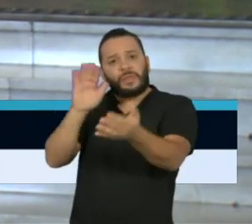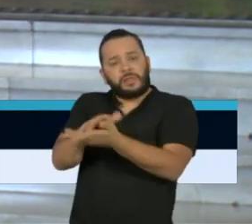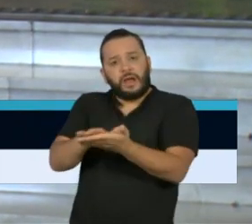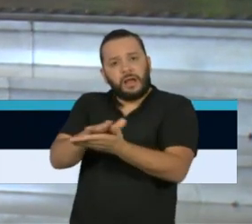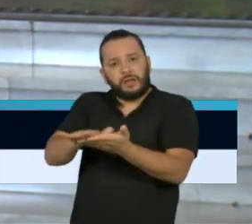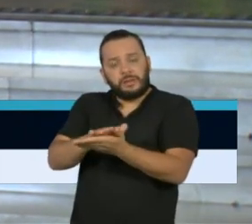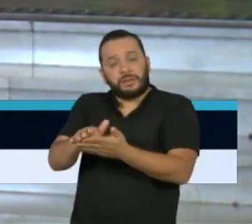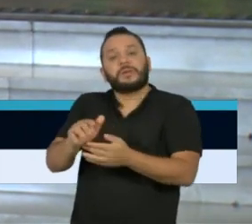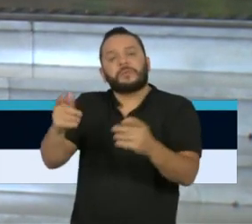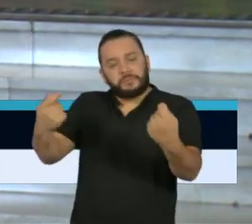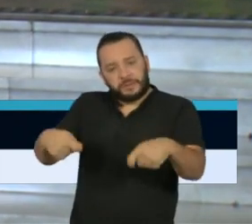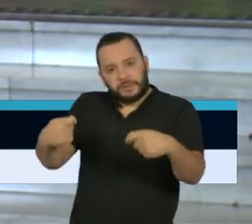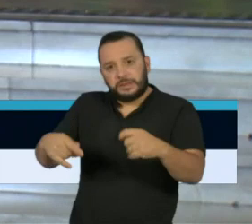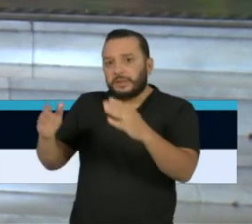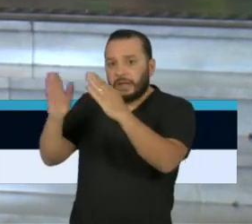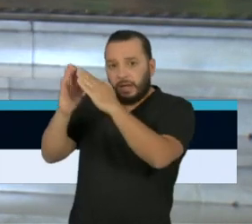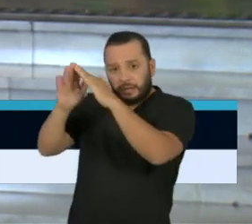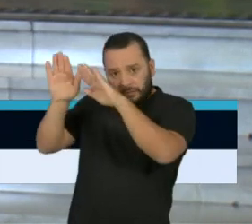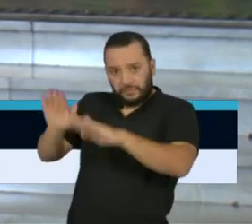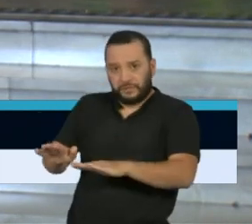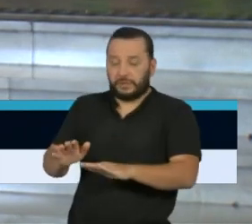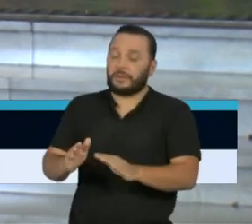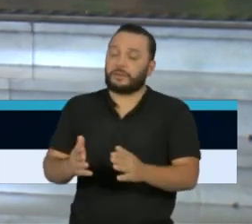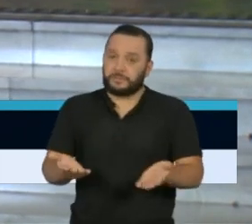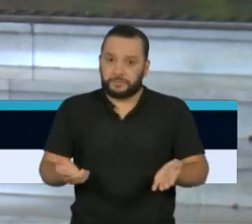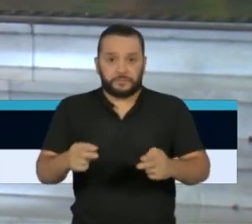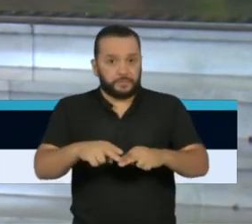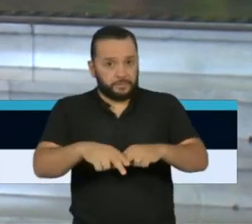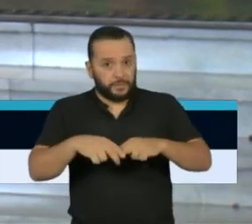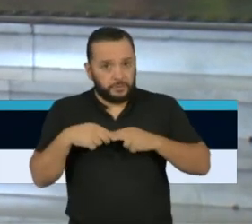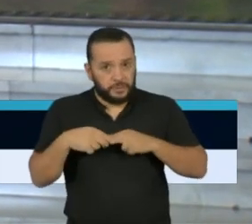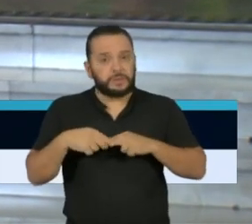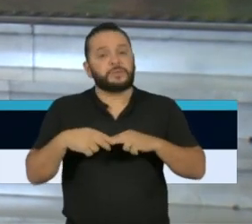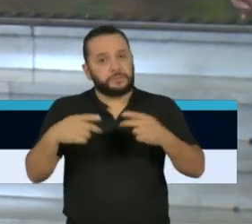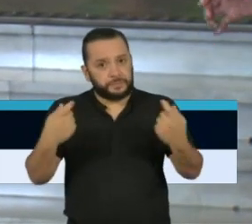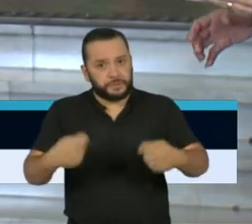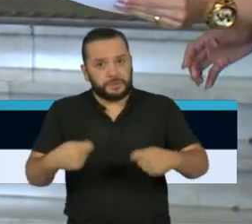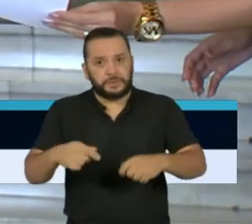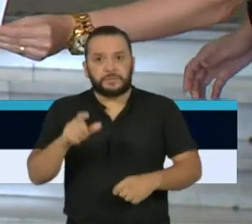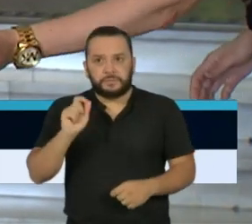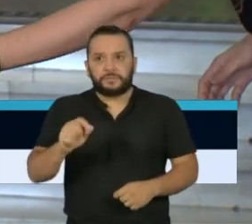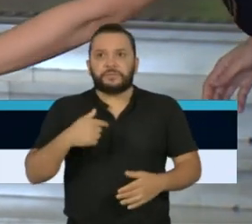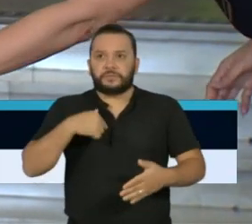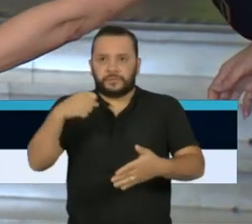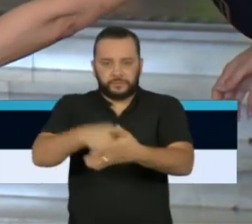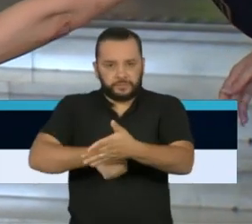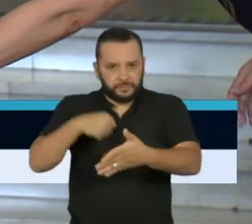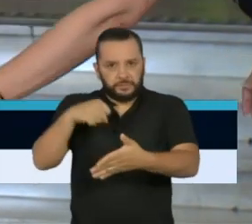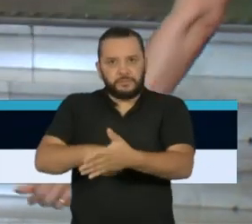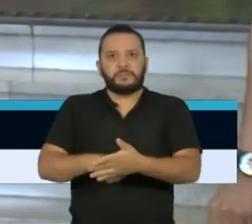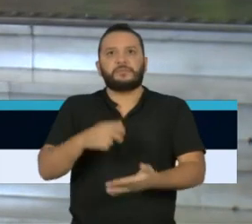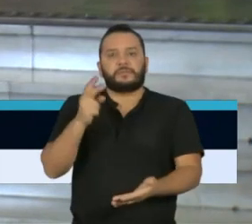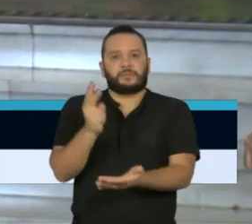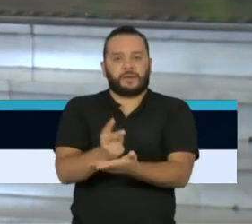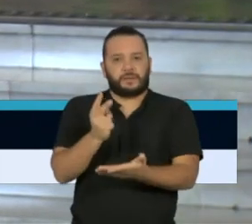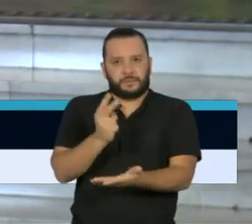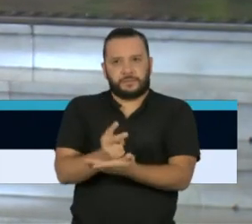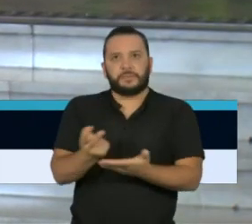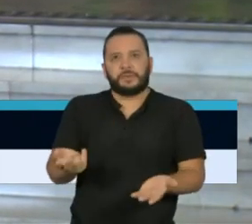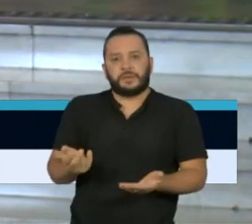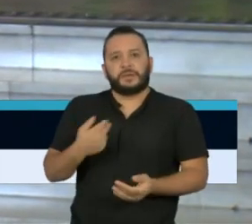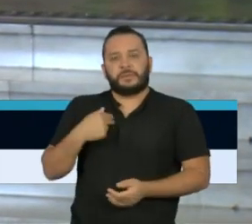o isolamento social. Portanto, é manter, perseverar, insistir para